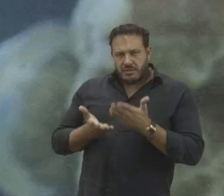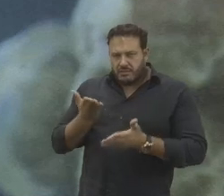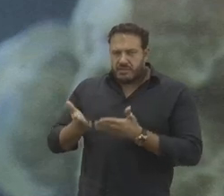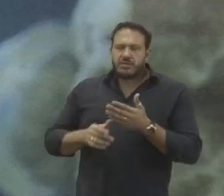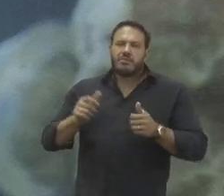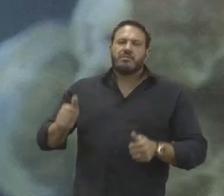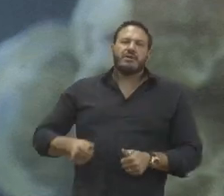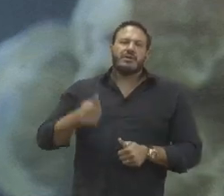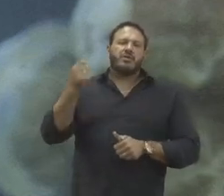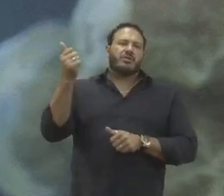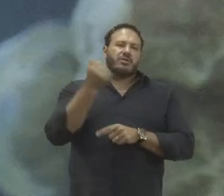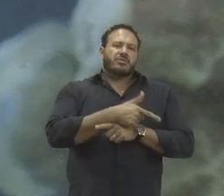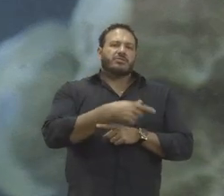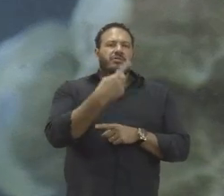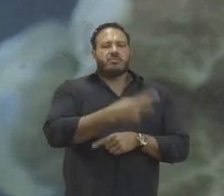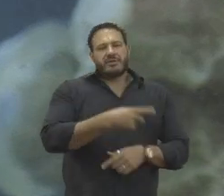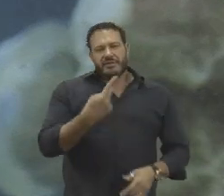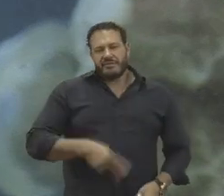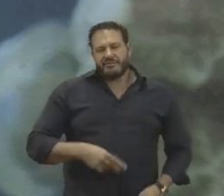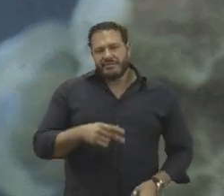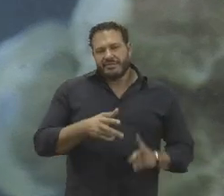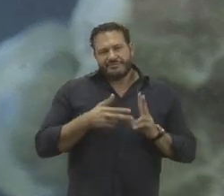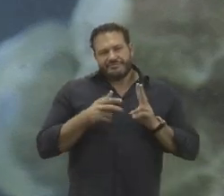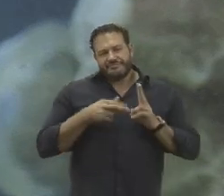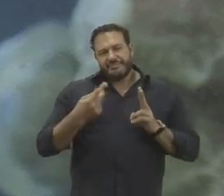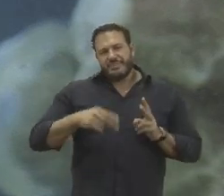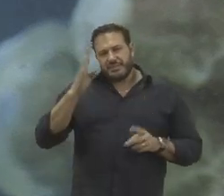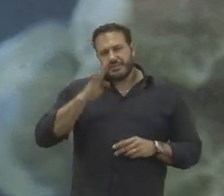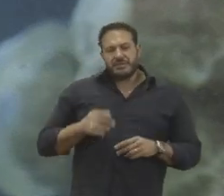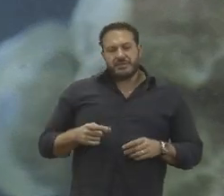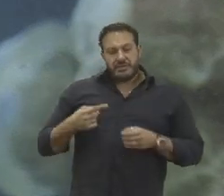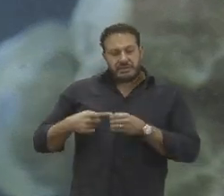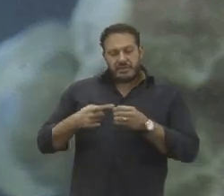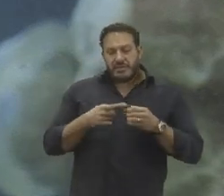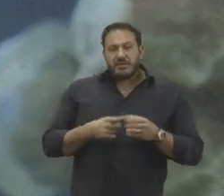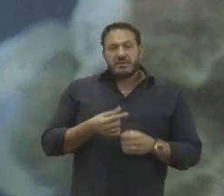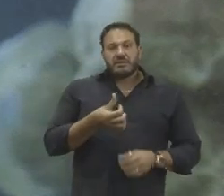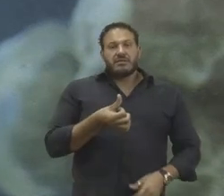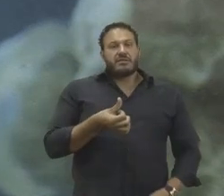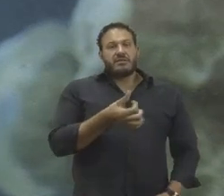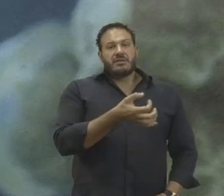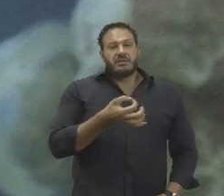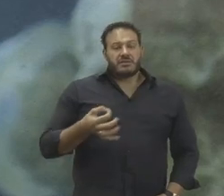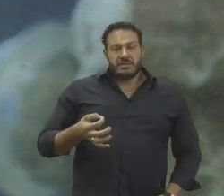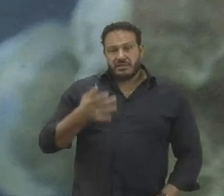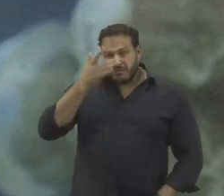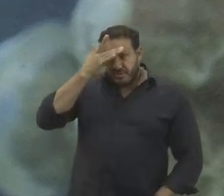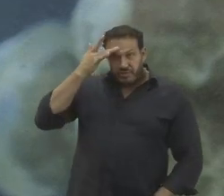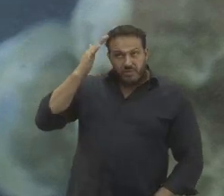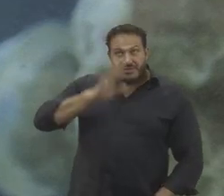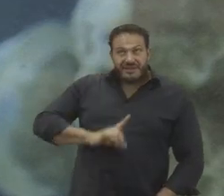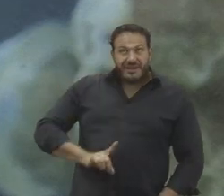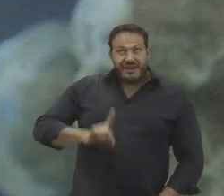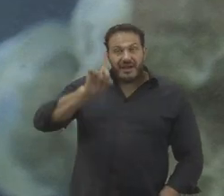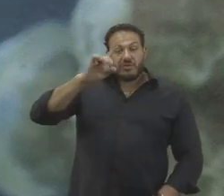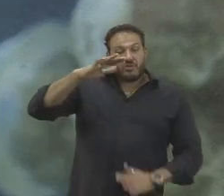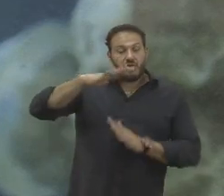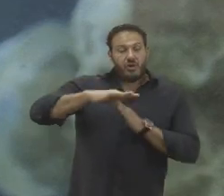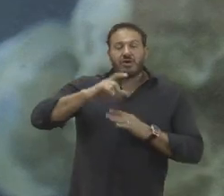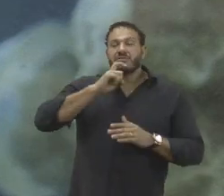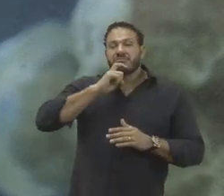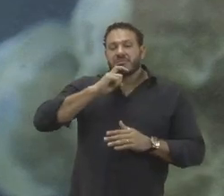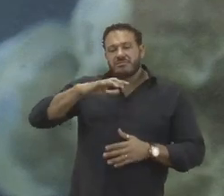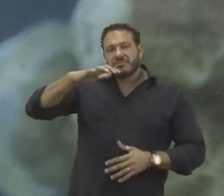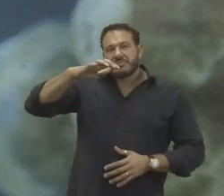melhor do que os nossos aqui por exemplo então a cidadezinha de 600 habitantes isolada no extremo norte lá do da Groenlândia